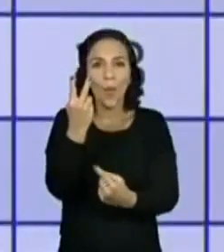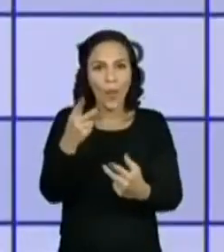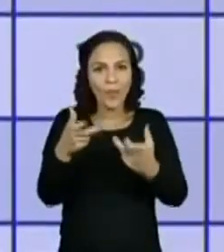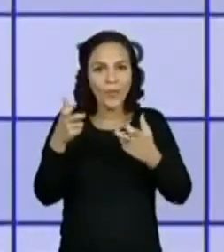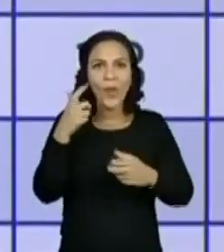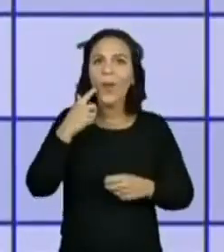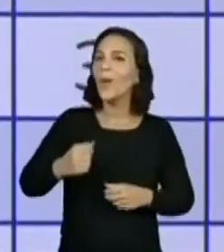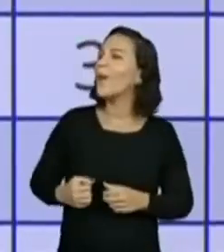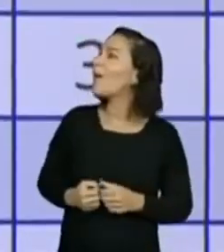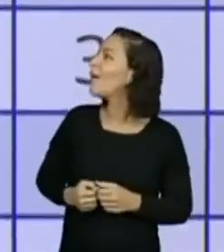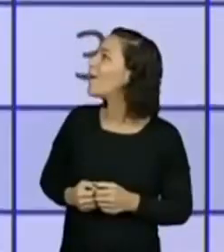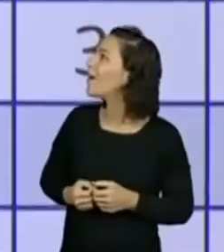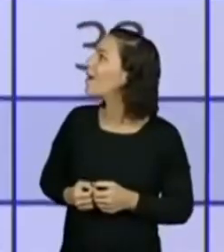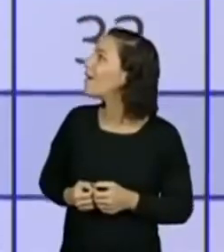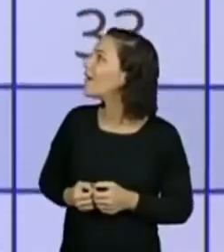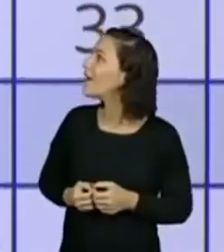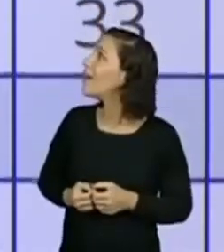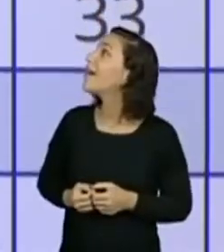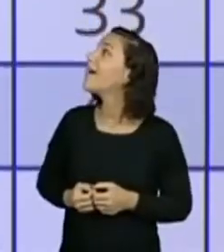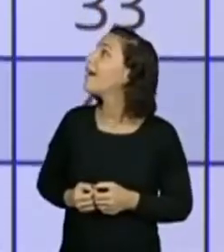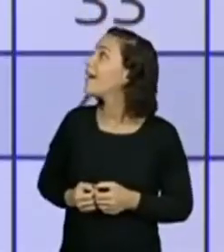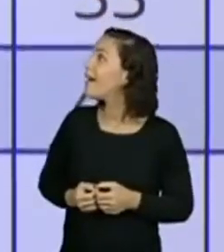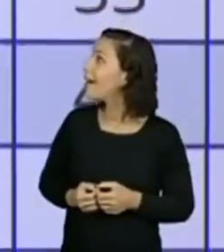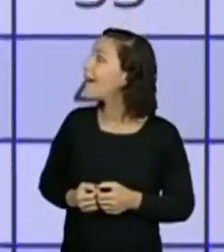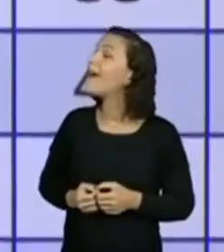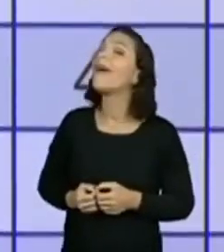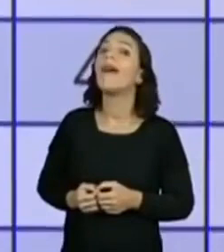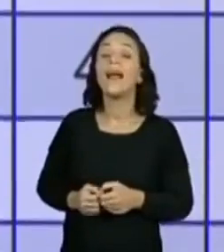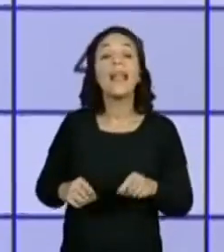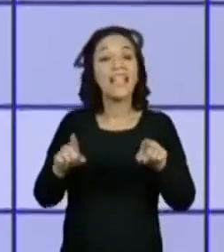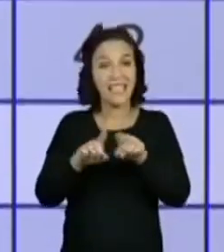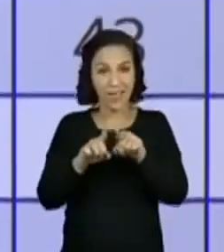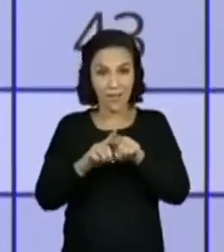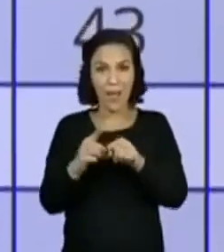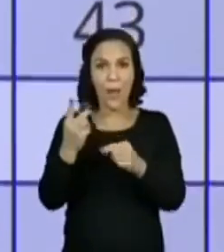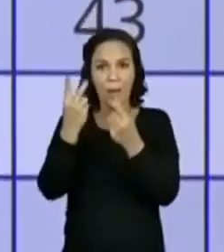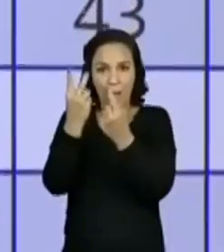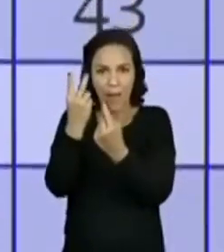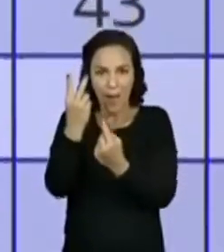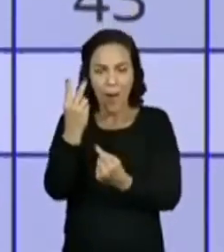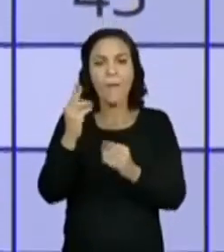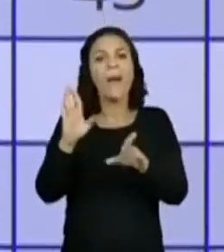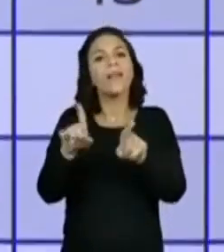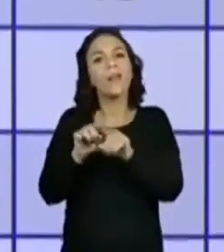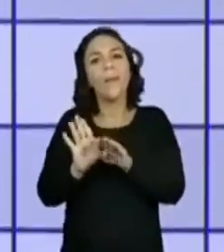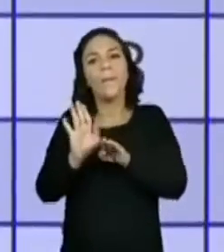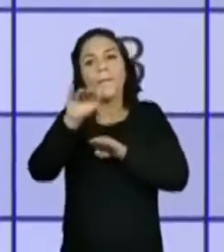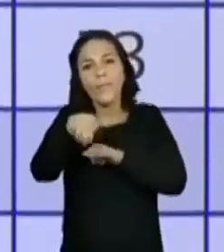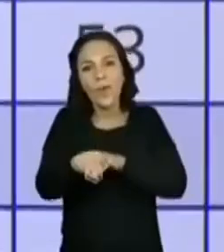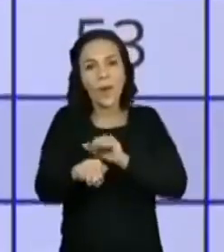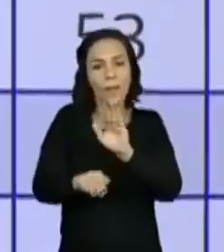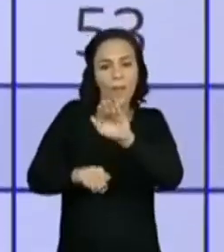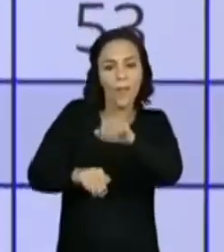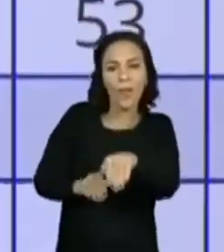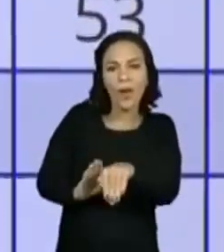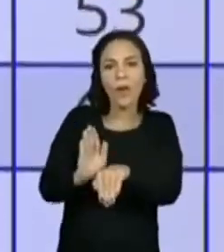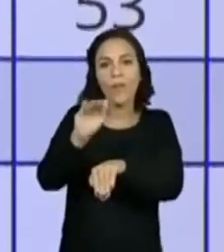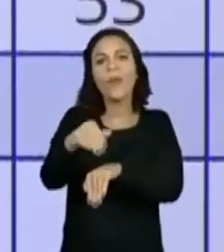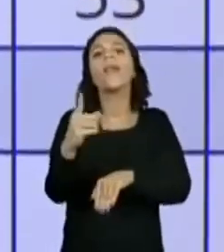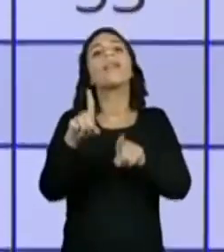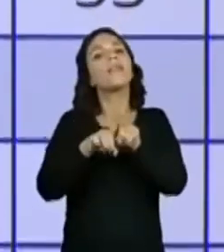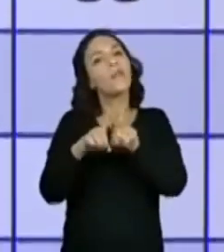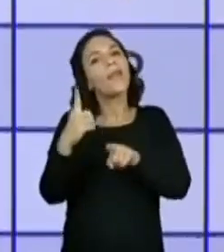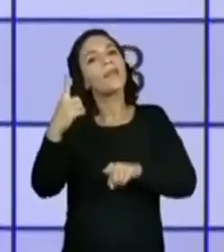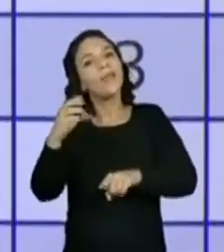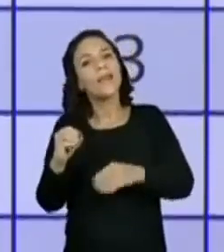E apesar de terminar com o número 1, esses também vão saltando de 10 em 10, né, professora? Exatamente. Vamos do 11 para o 21, vai